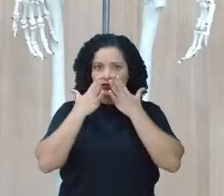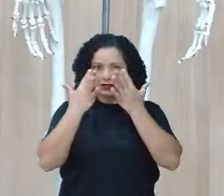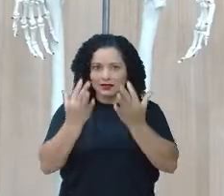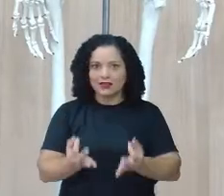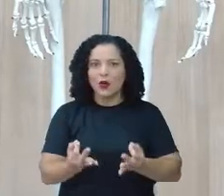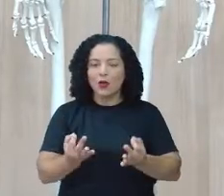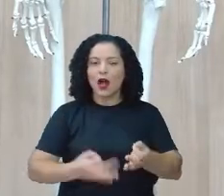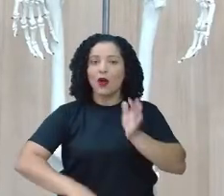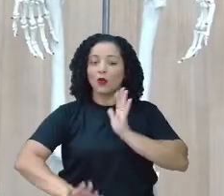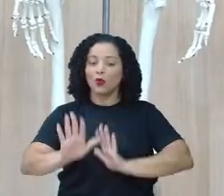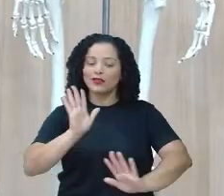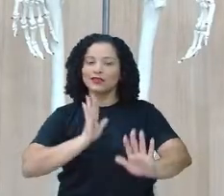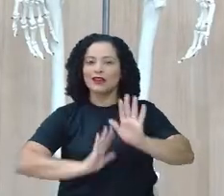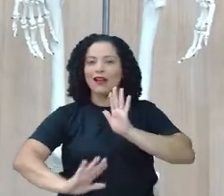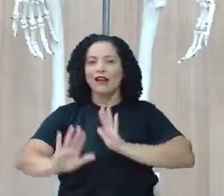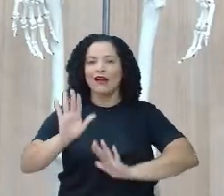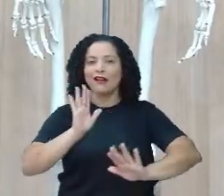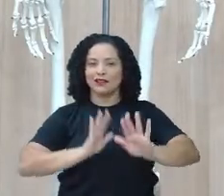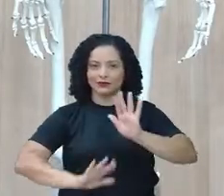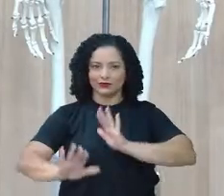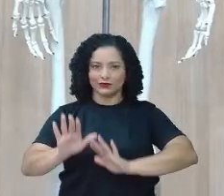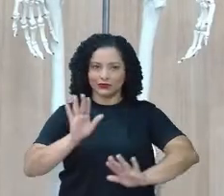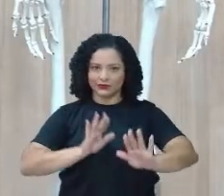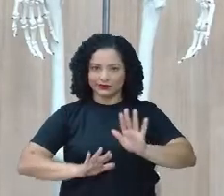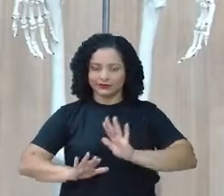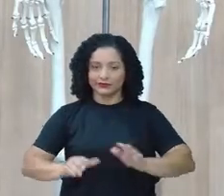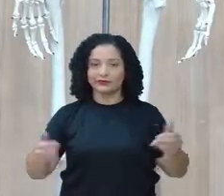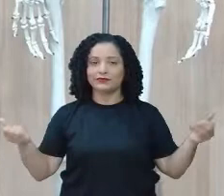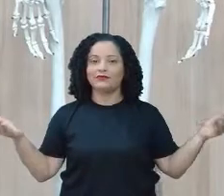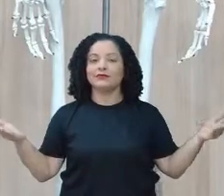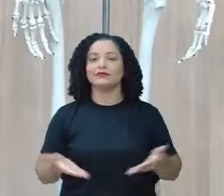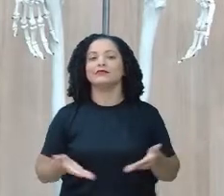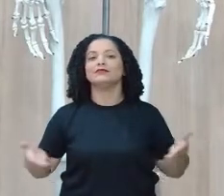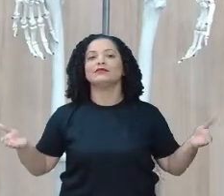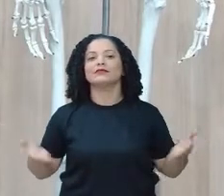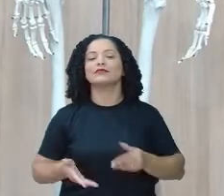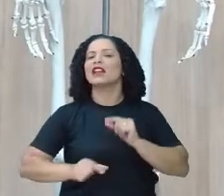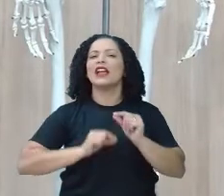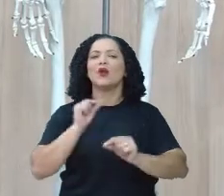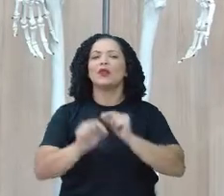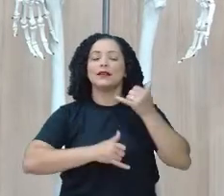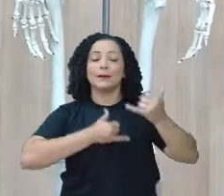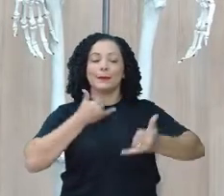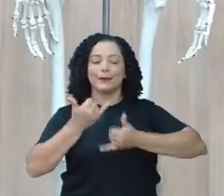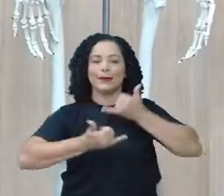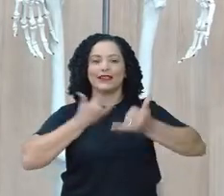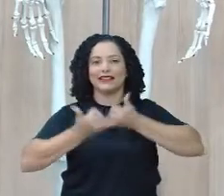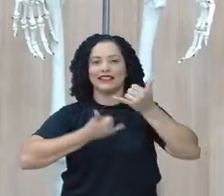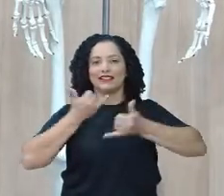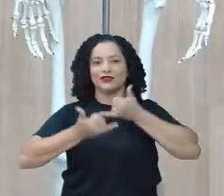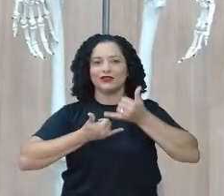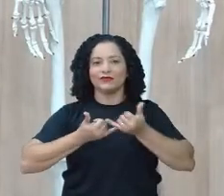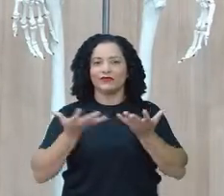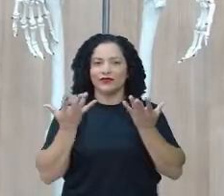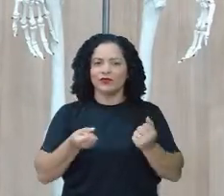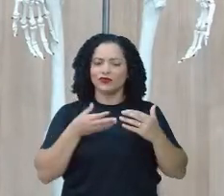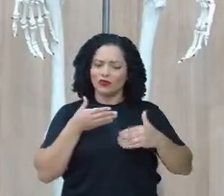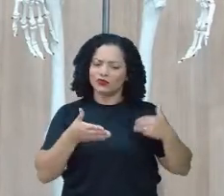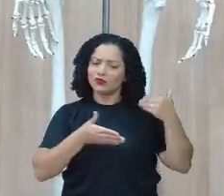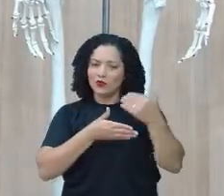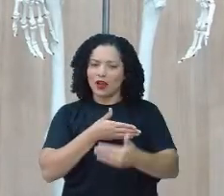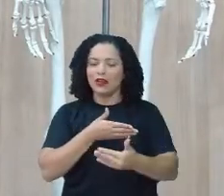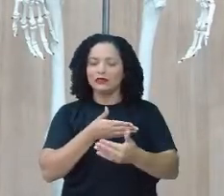a cuidados. E os cuidados que eu estou iniciando a minha aula é em relação às brincadeiras. Mas vamos continuar.